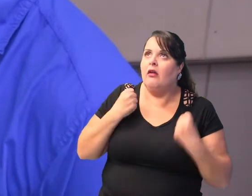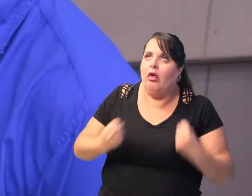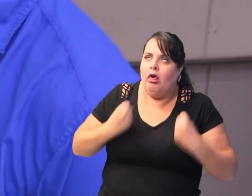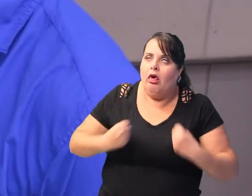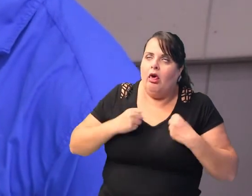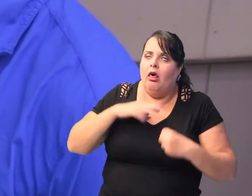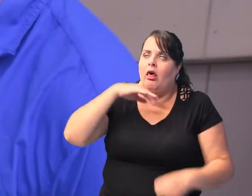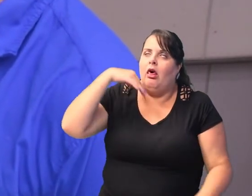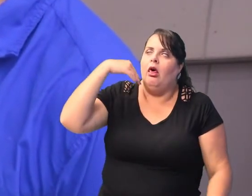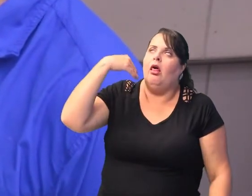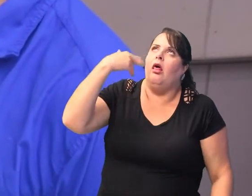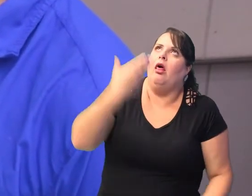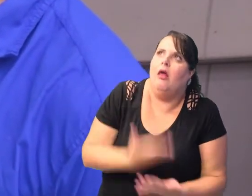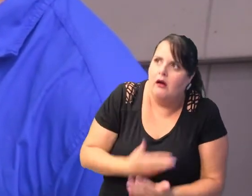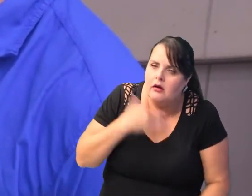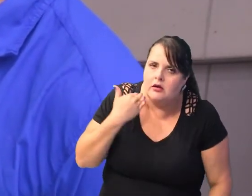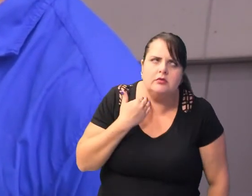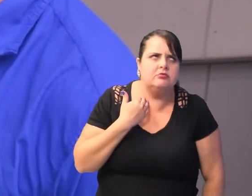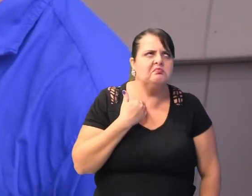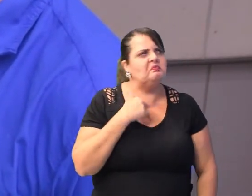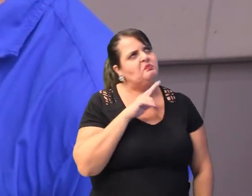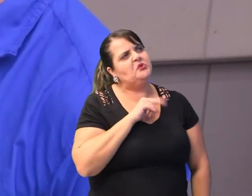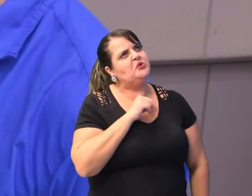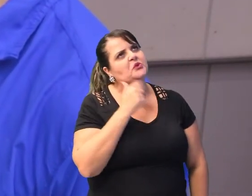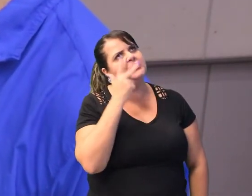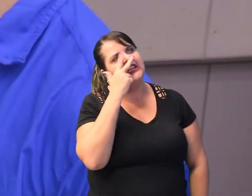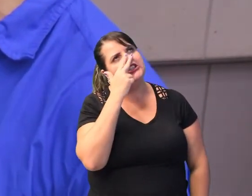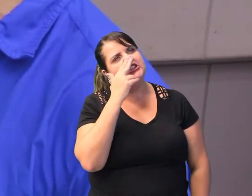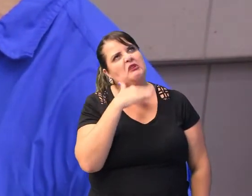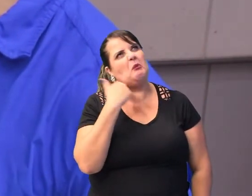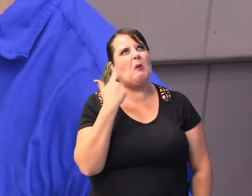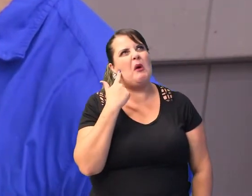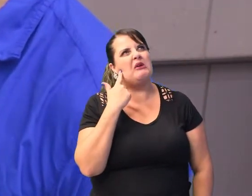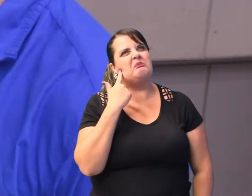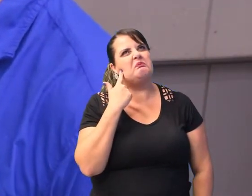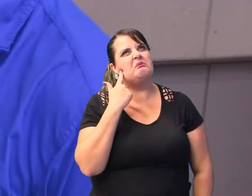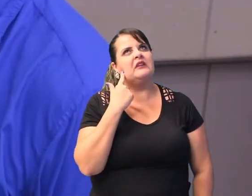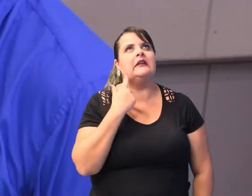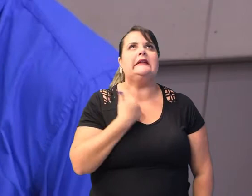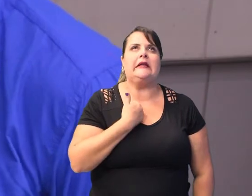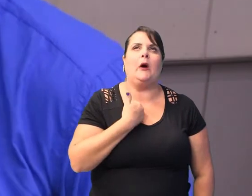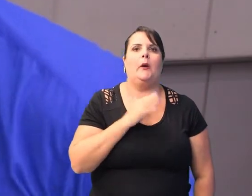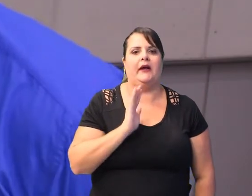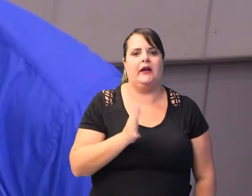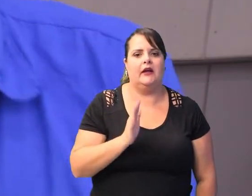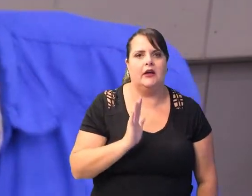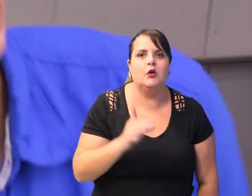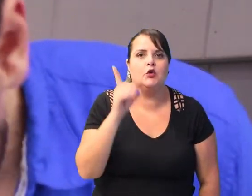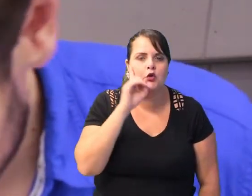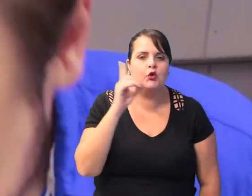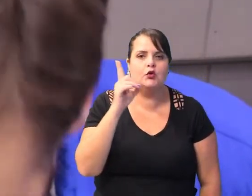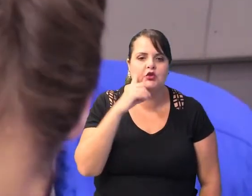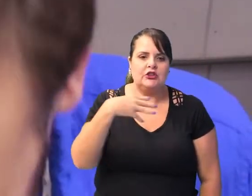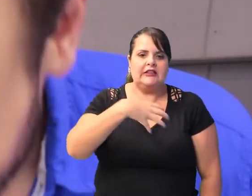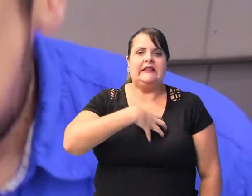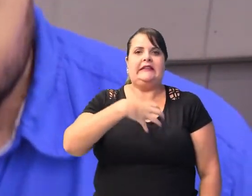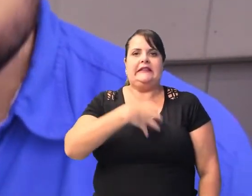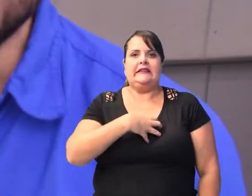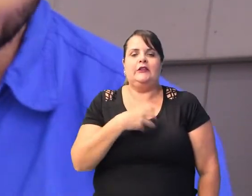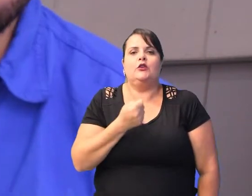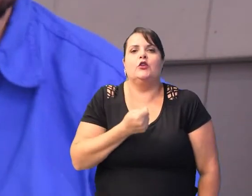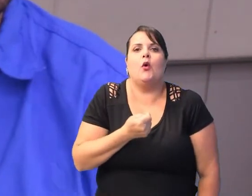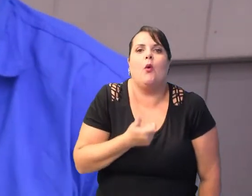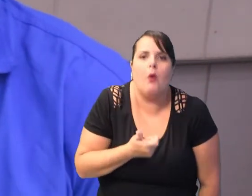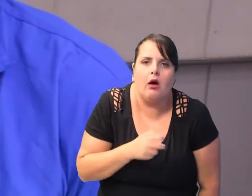não mas eu tenho assim acha que vai morrer mesmo de verdade não foi nunca foi integralmente não e agora sim no sentido figurado todos os